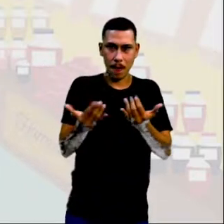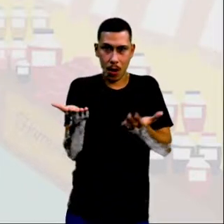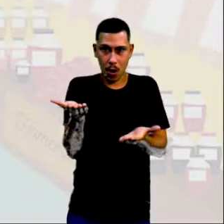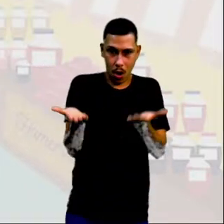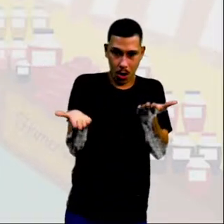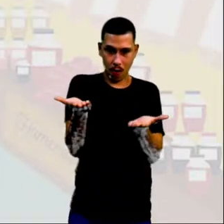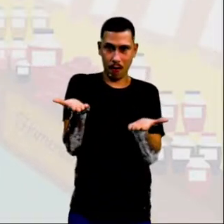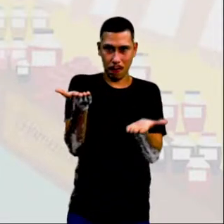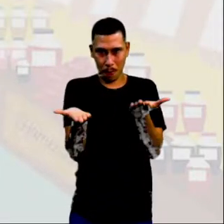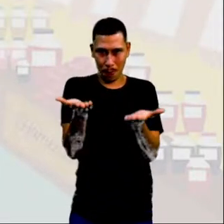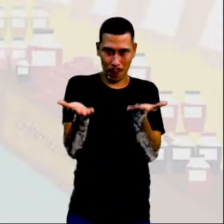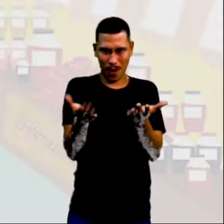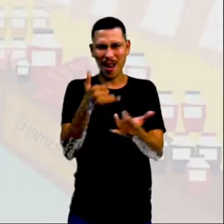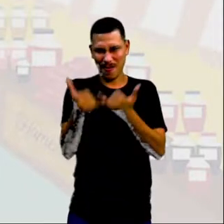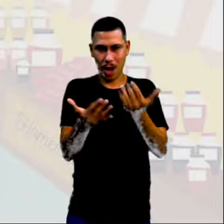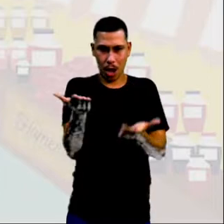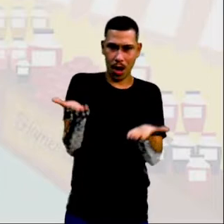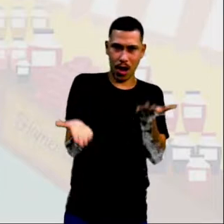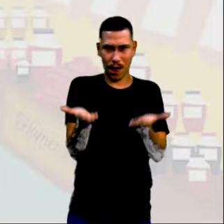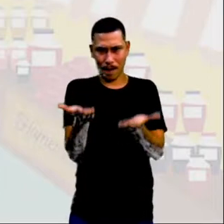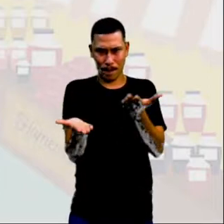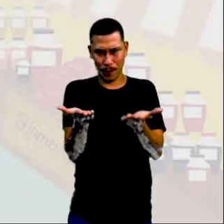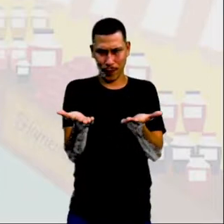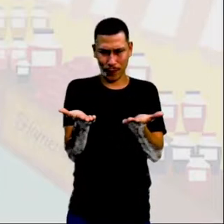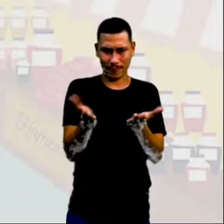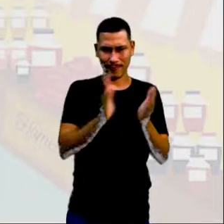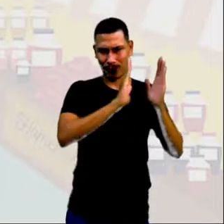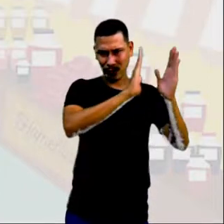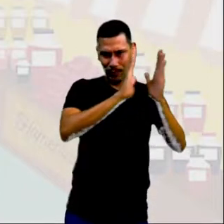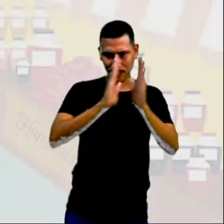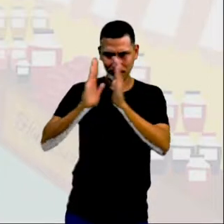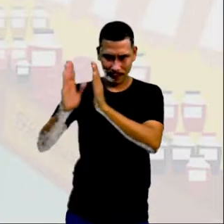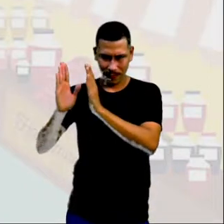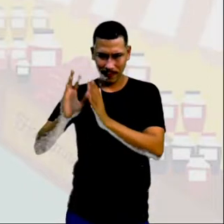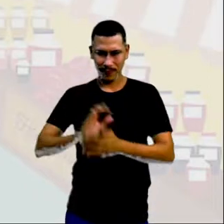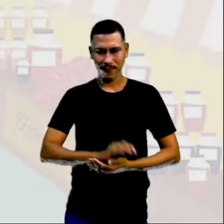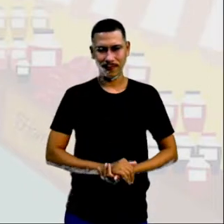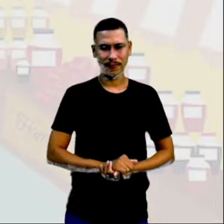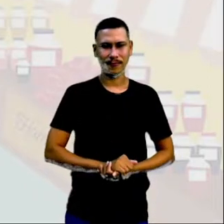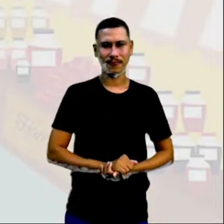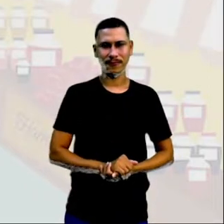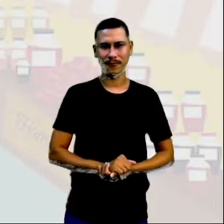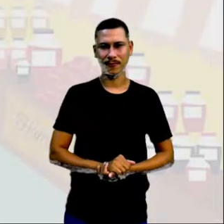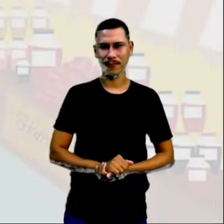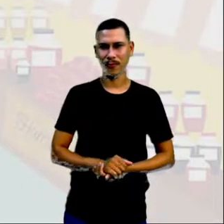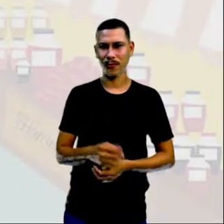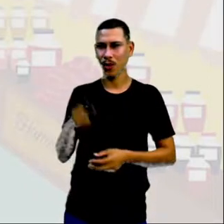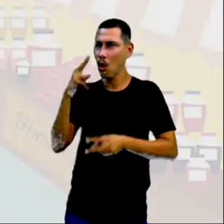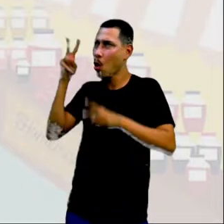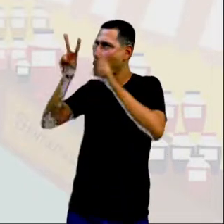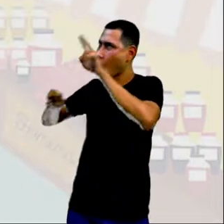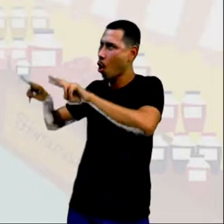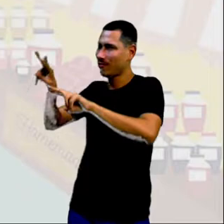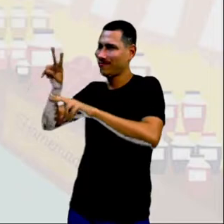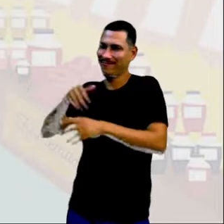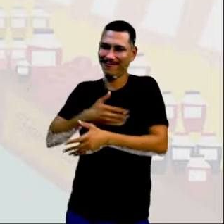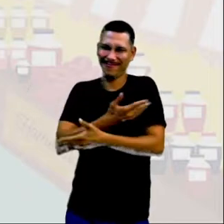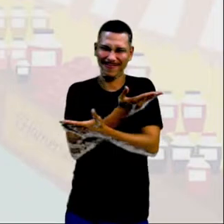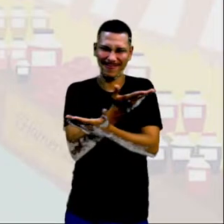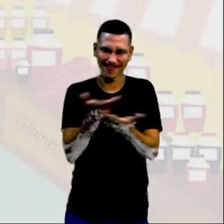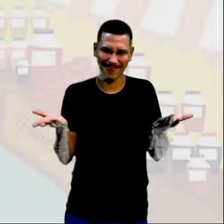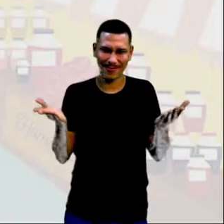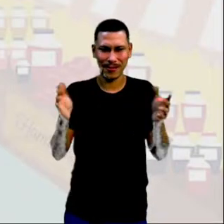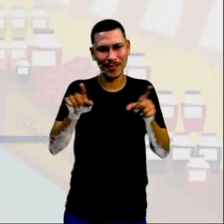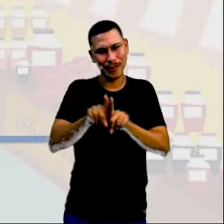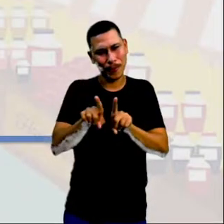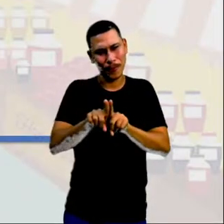equilibrar esses valores, esses blocos. E para isso, apresentando a vocês os nossos blocos, também eu